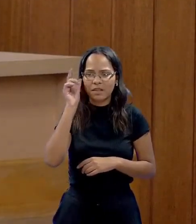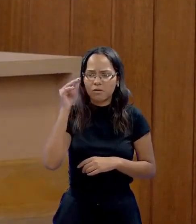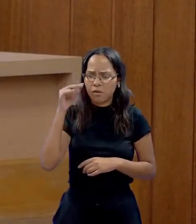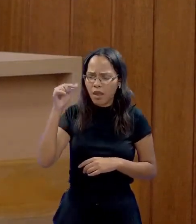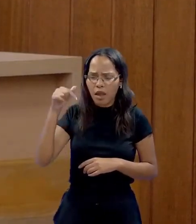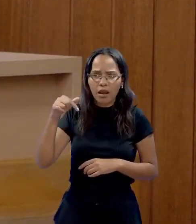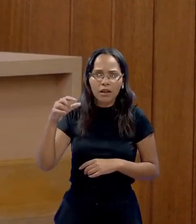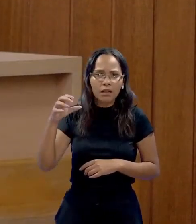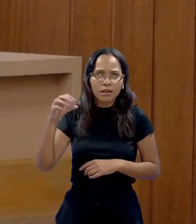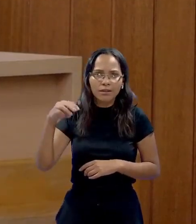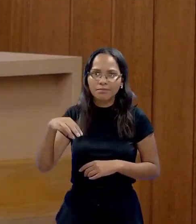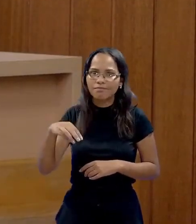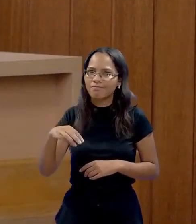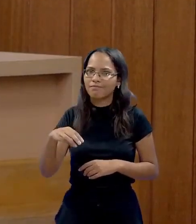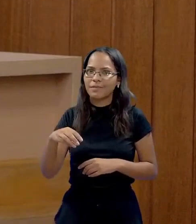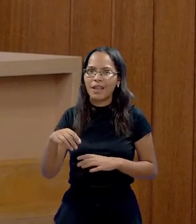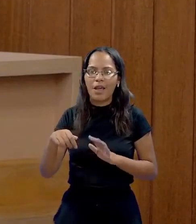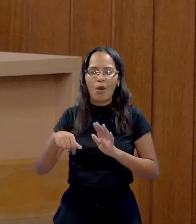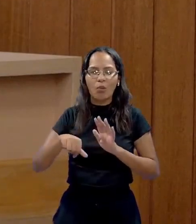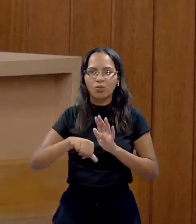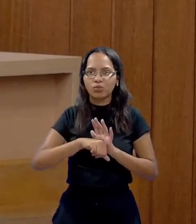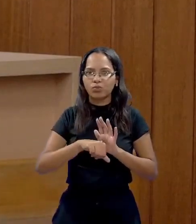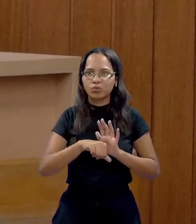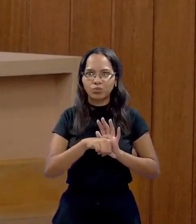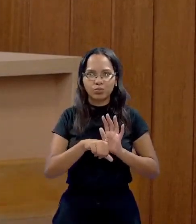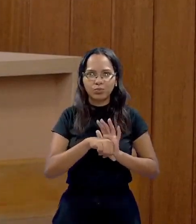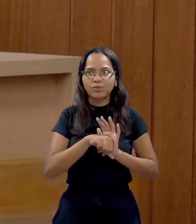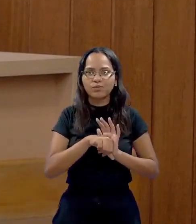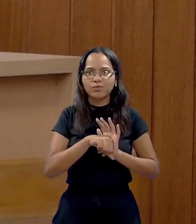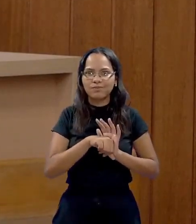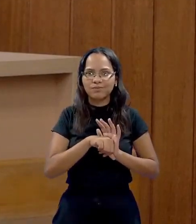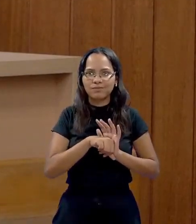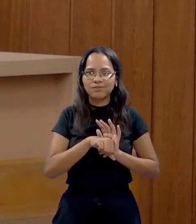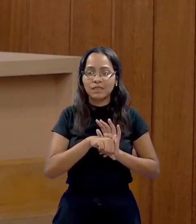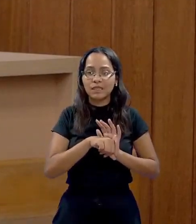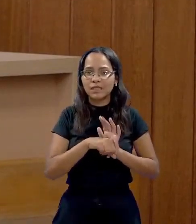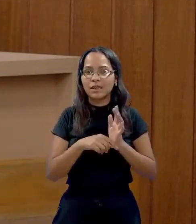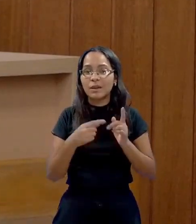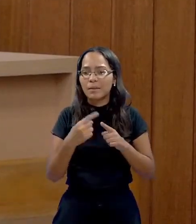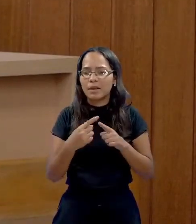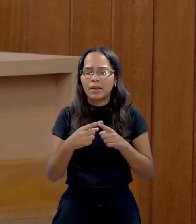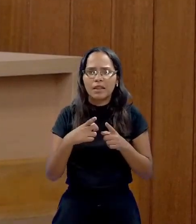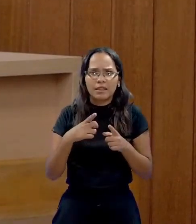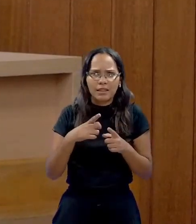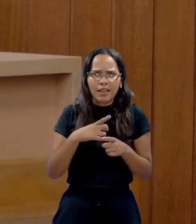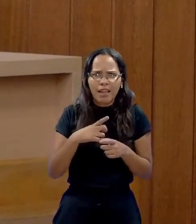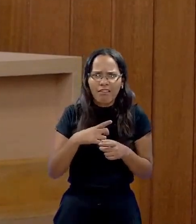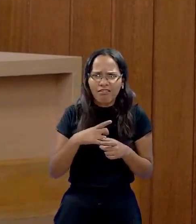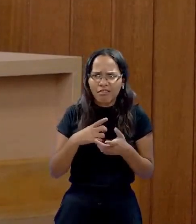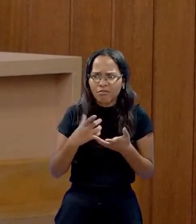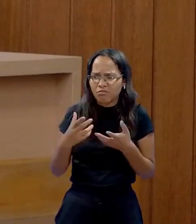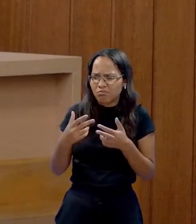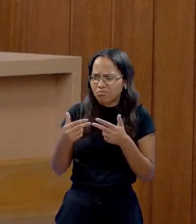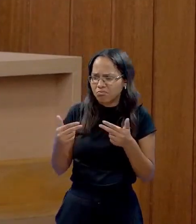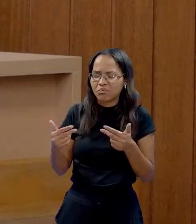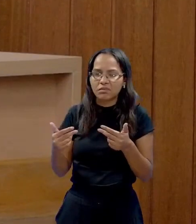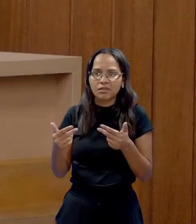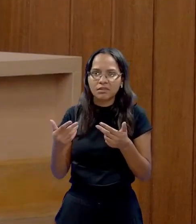foi criminoso, no sentido de que houve um movimento orquestrado